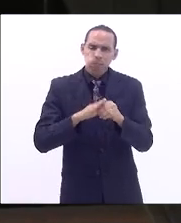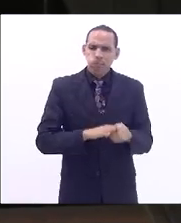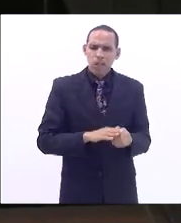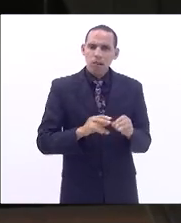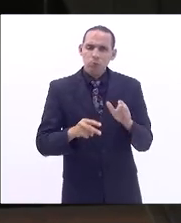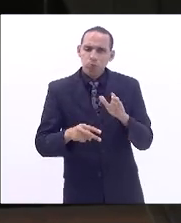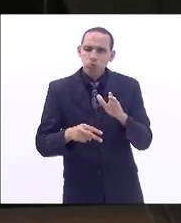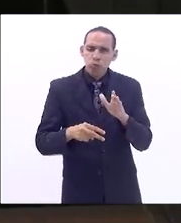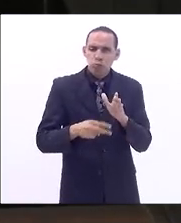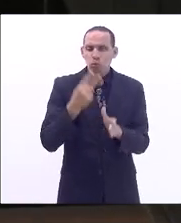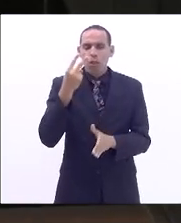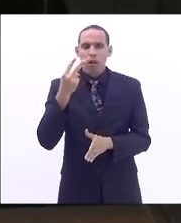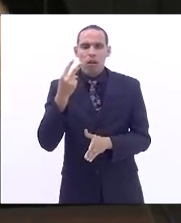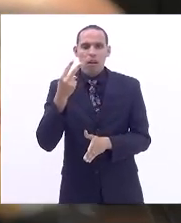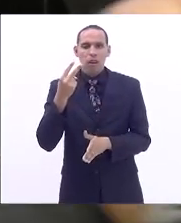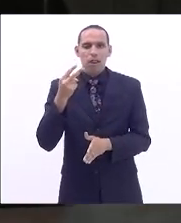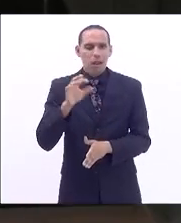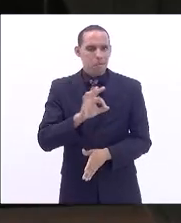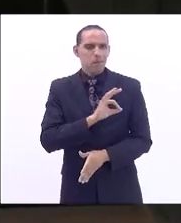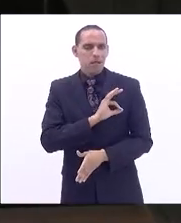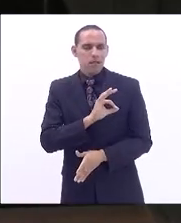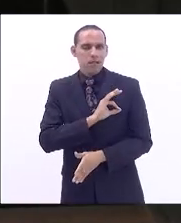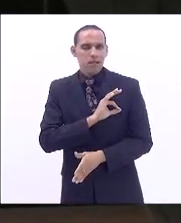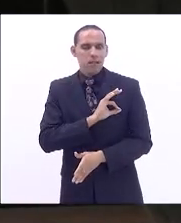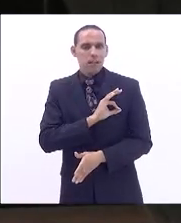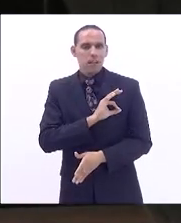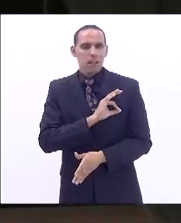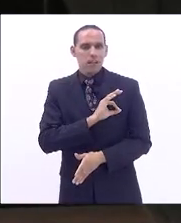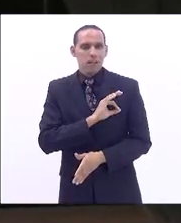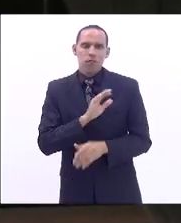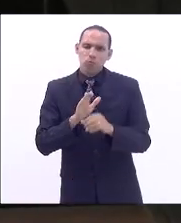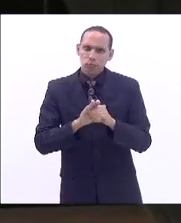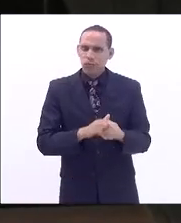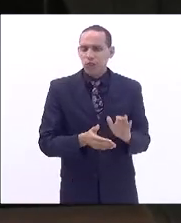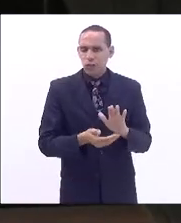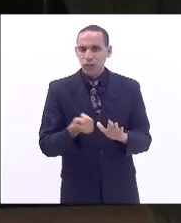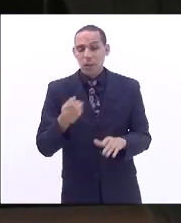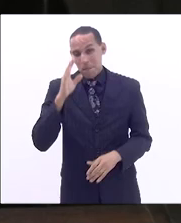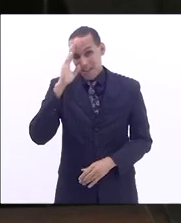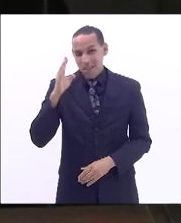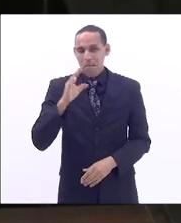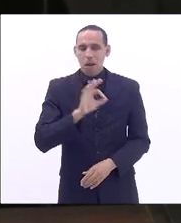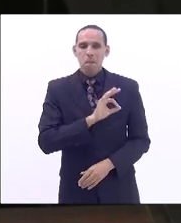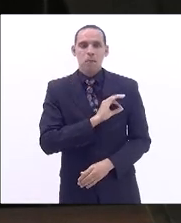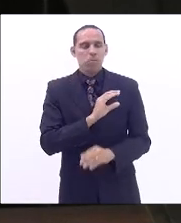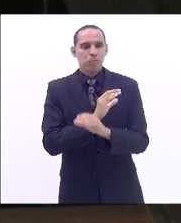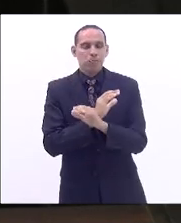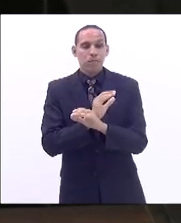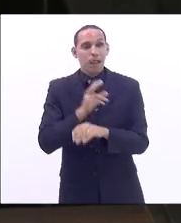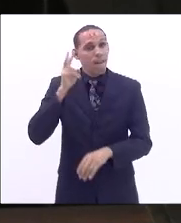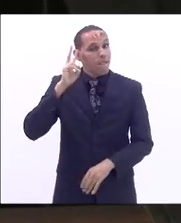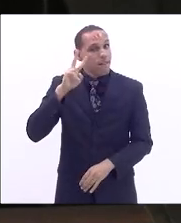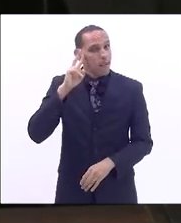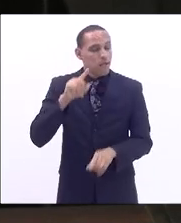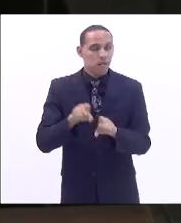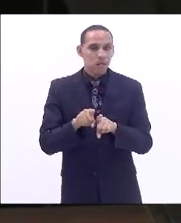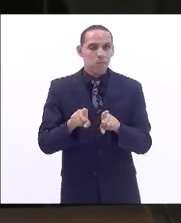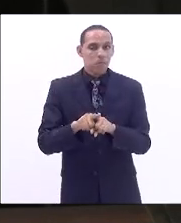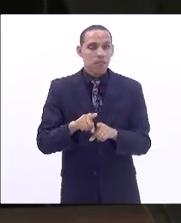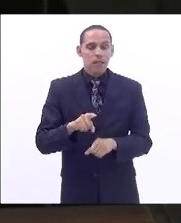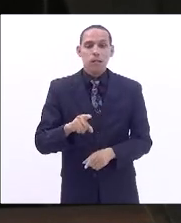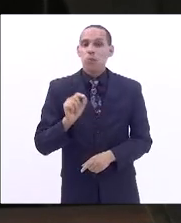duplamente o servidor público em especial policial civil eu quero sempre lembrar que